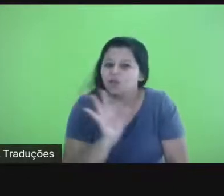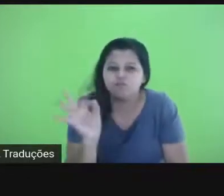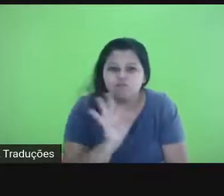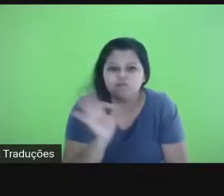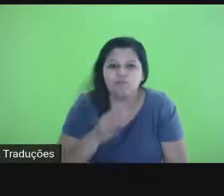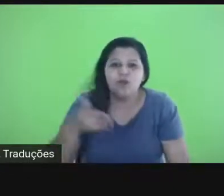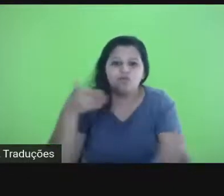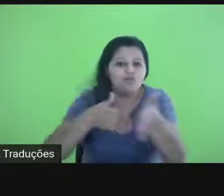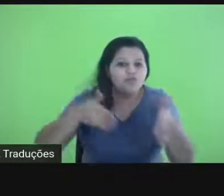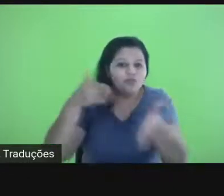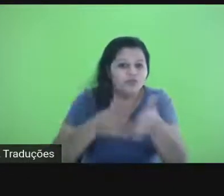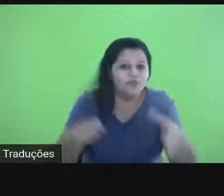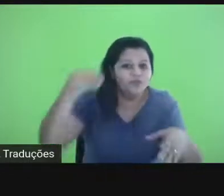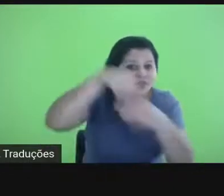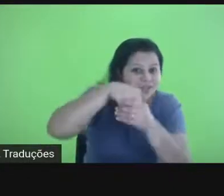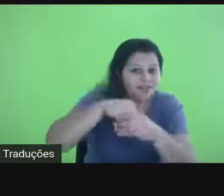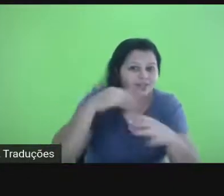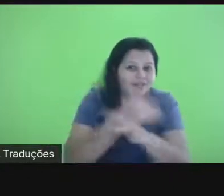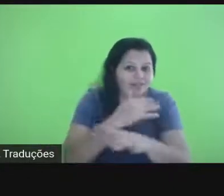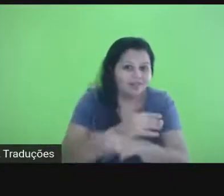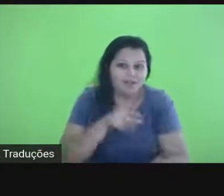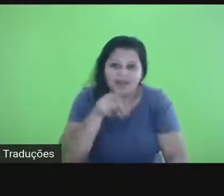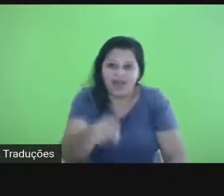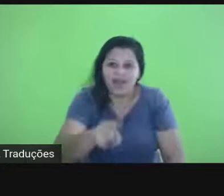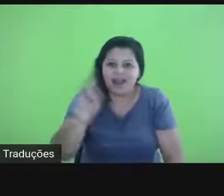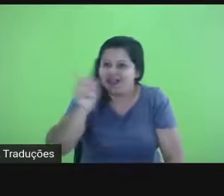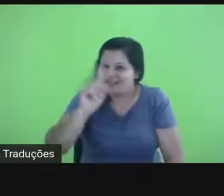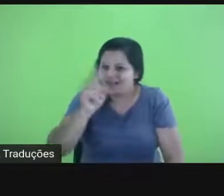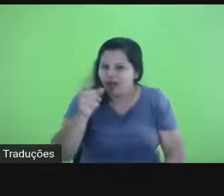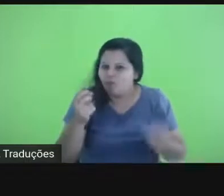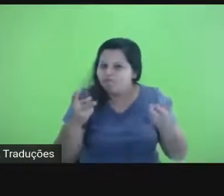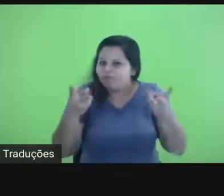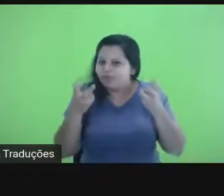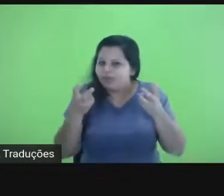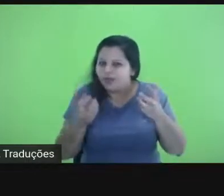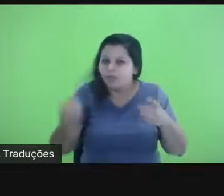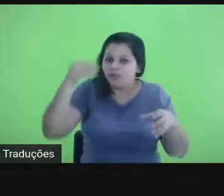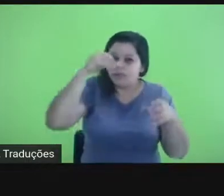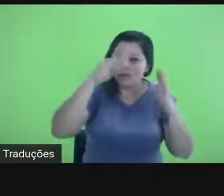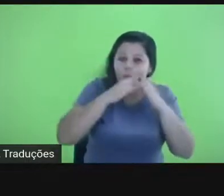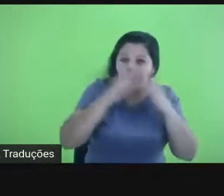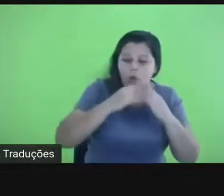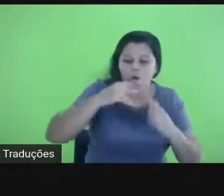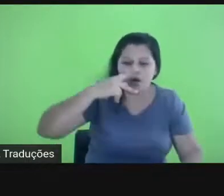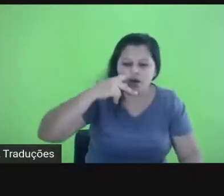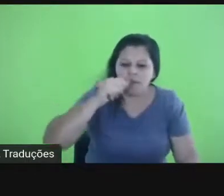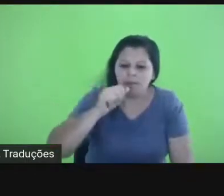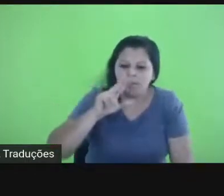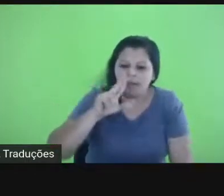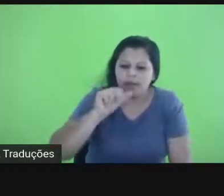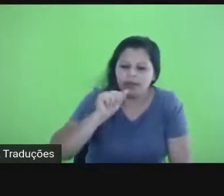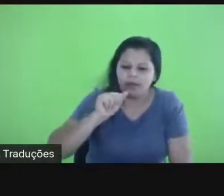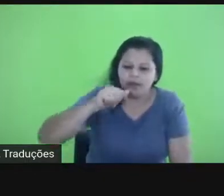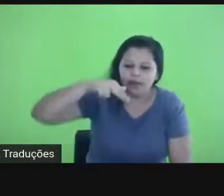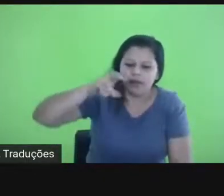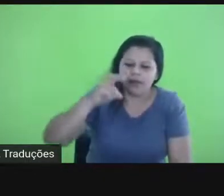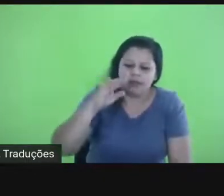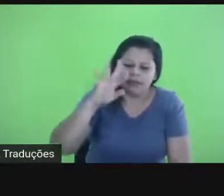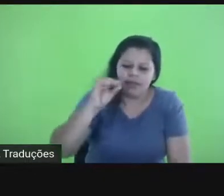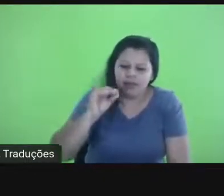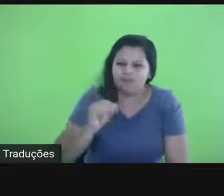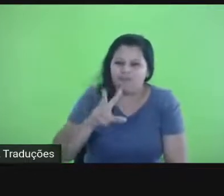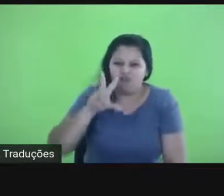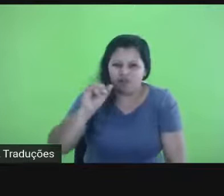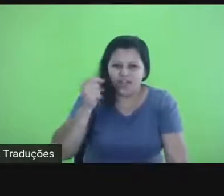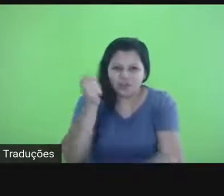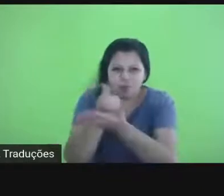mesma cidade. Ela não percebe que se ela mora, por exemplo, em Parelheiros, dificilmente ela vai conseguir comprar uma casa no Itaim Bibi, né?